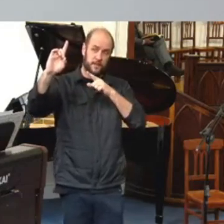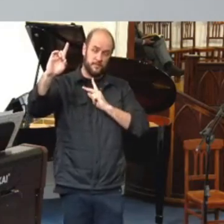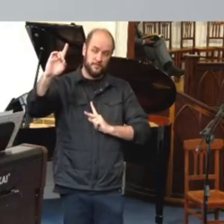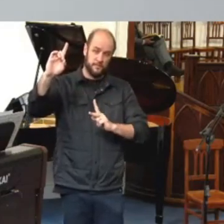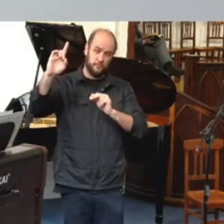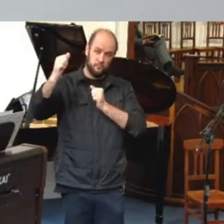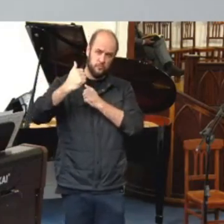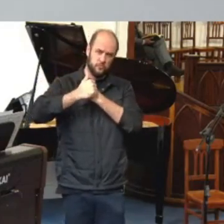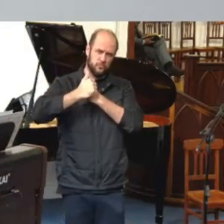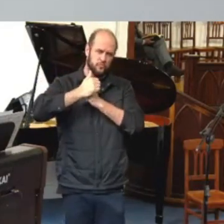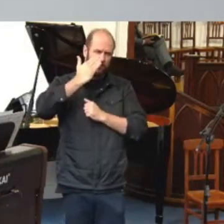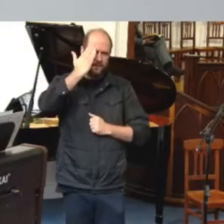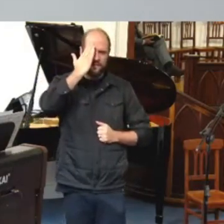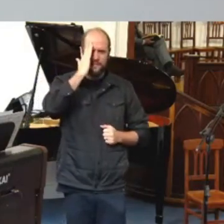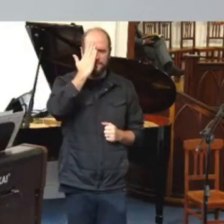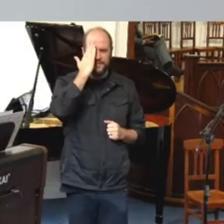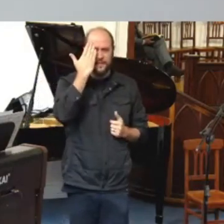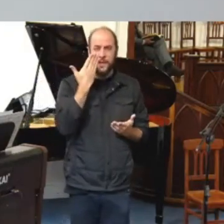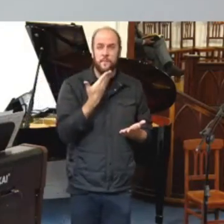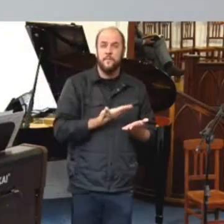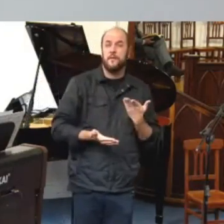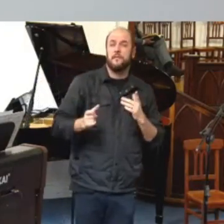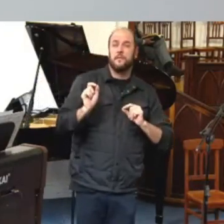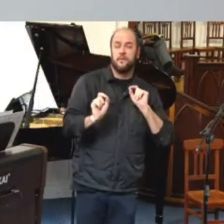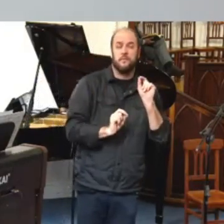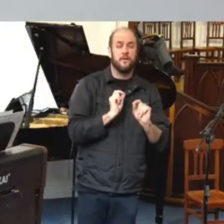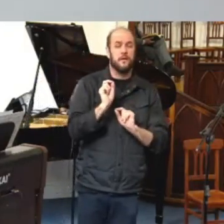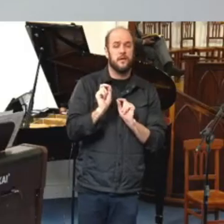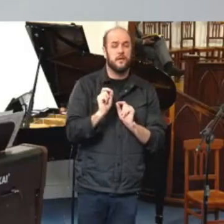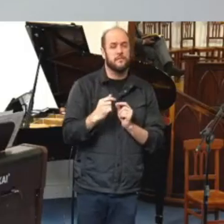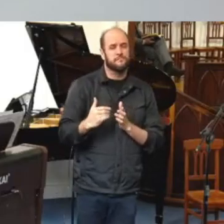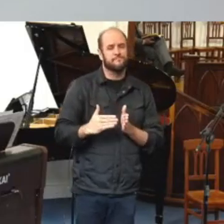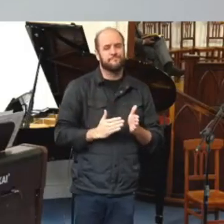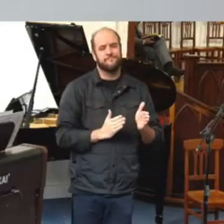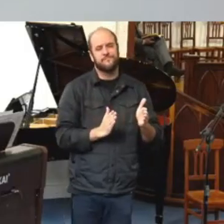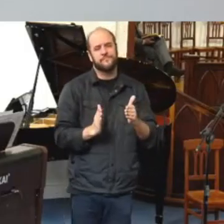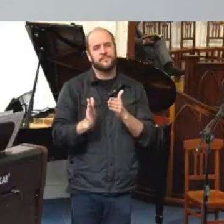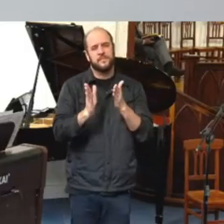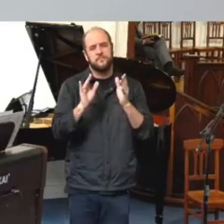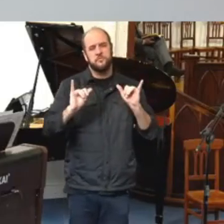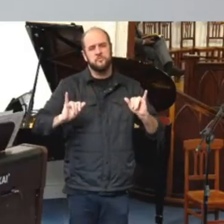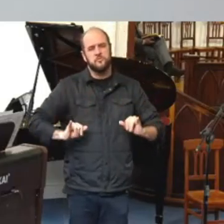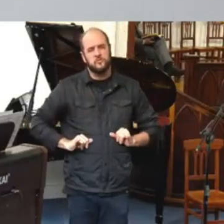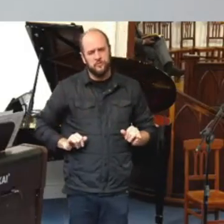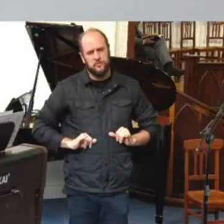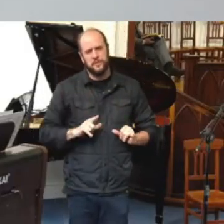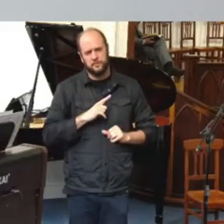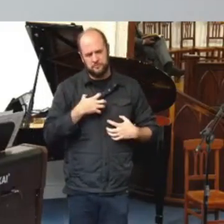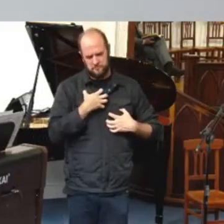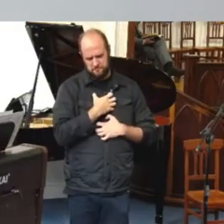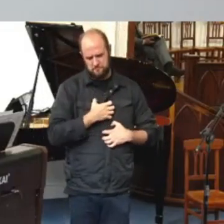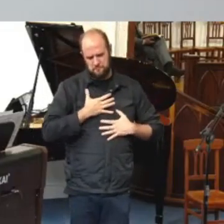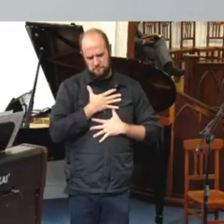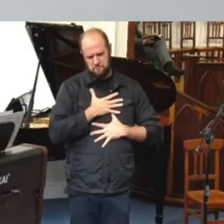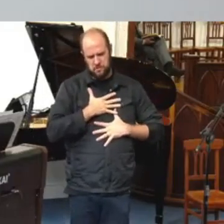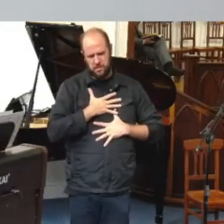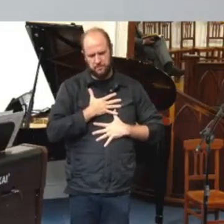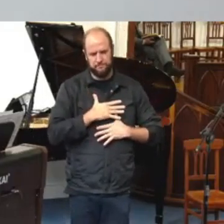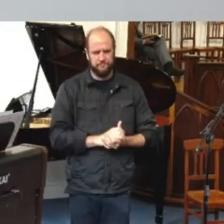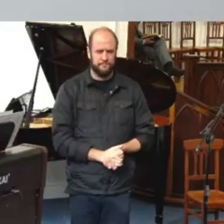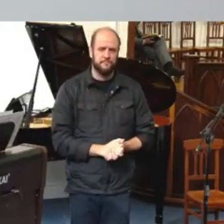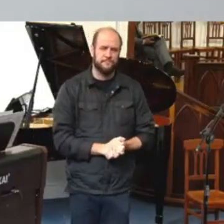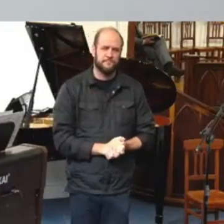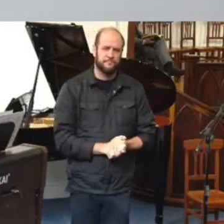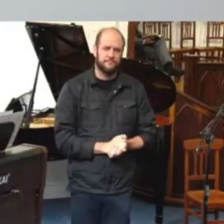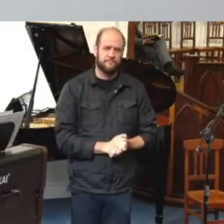mas para entender aonde você se perdeu nesse caminho em que a sua dor está tomando conta do seu ser.